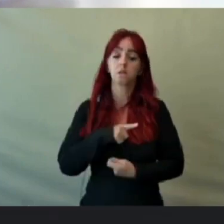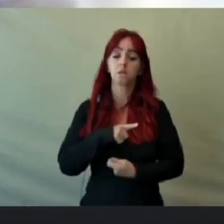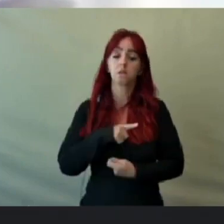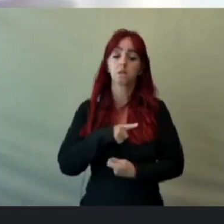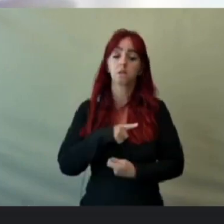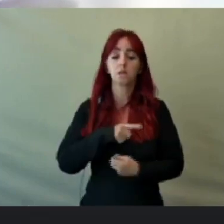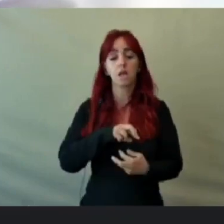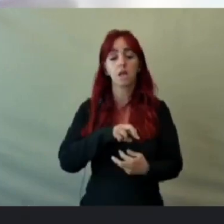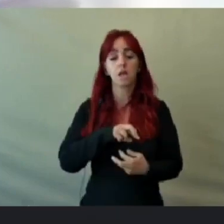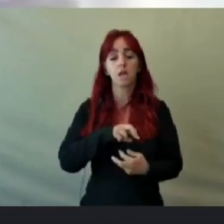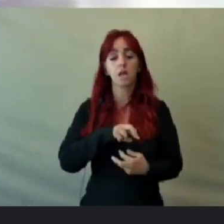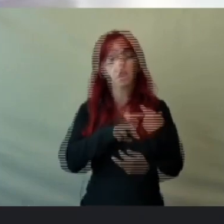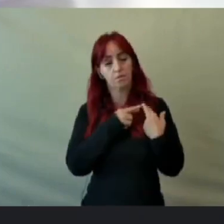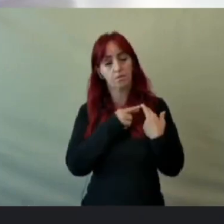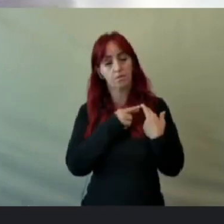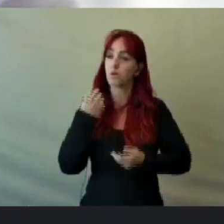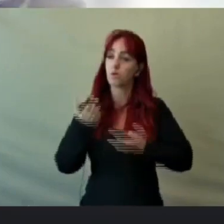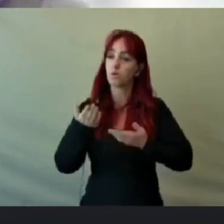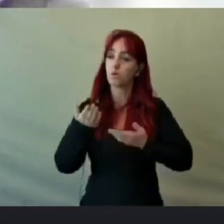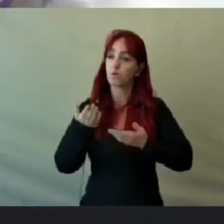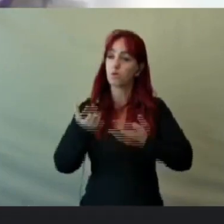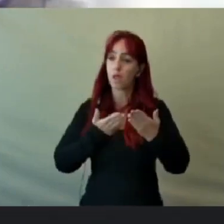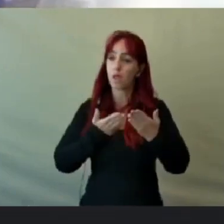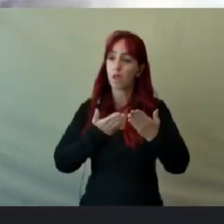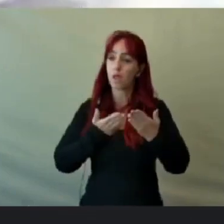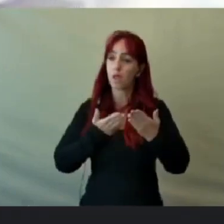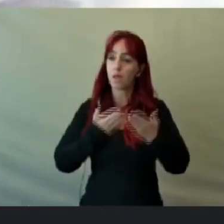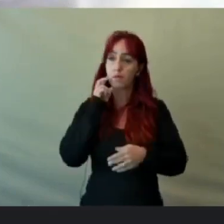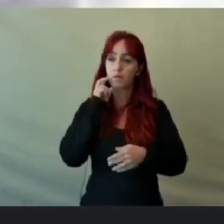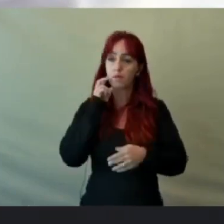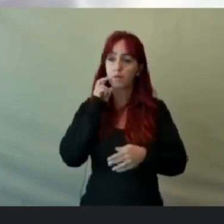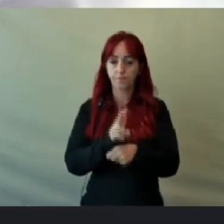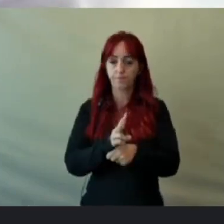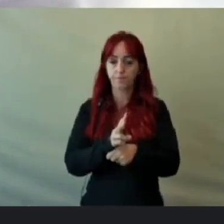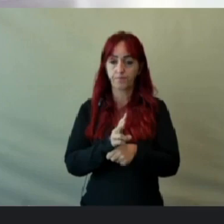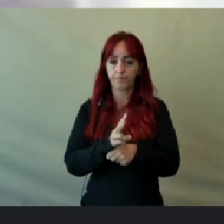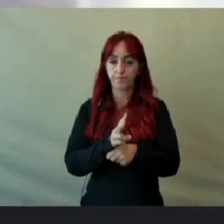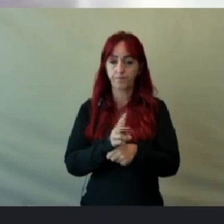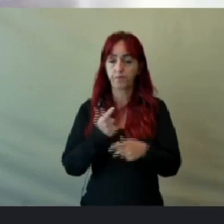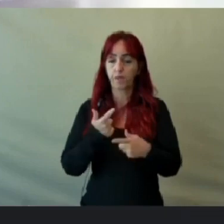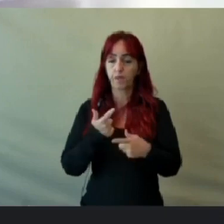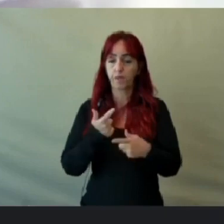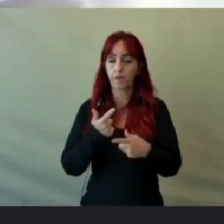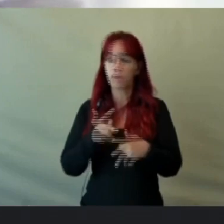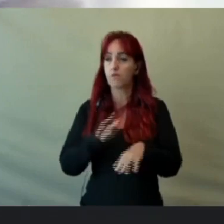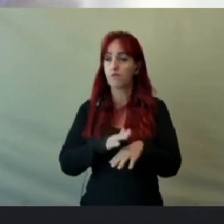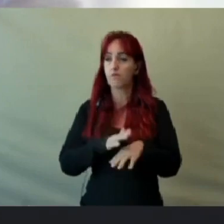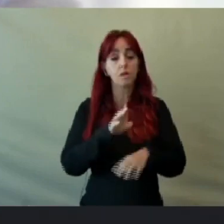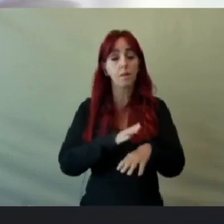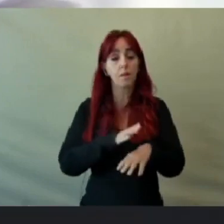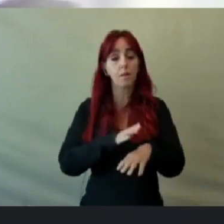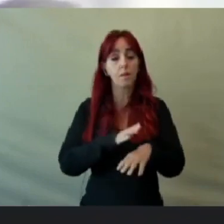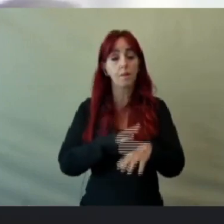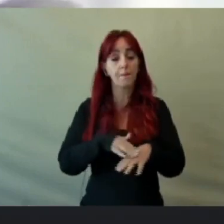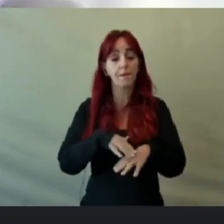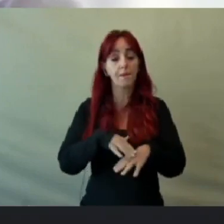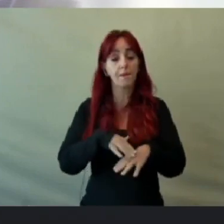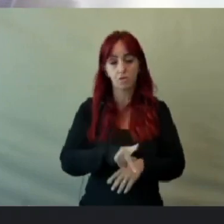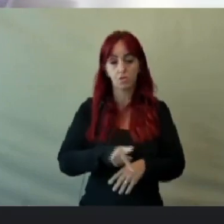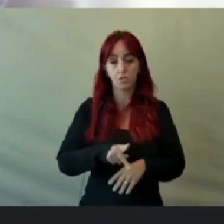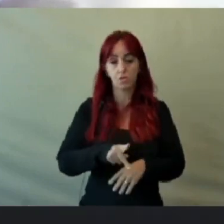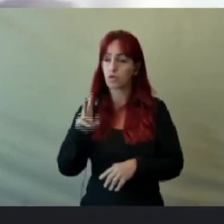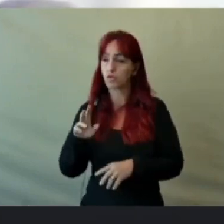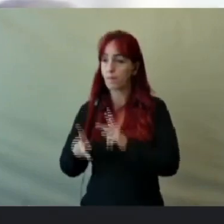sabe? porque ele afeta muito mais pessoas do que só o cuidador e só a pessoa cuidada ele afeta várias políticas ele